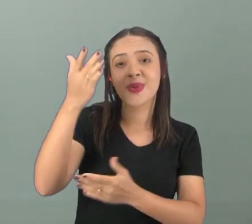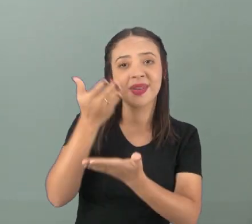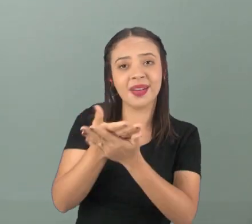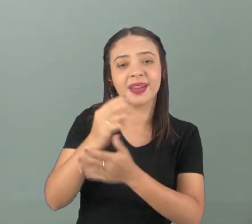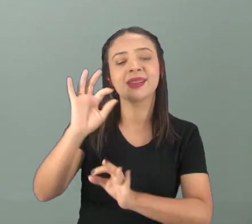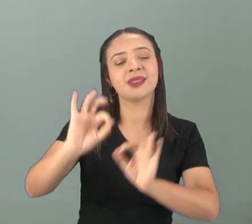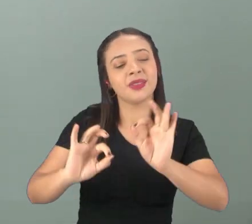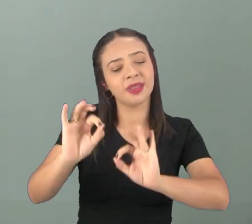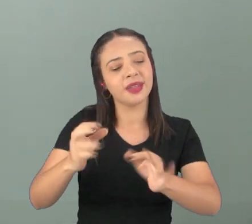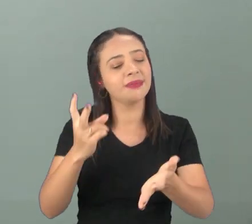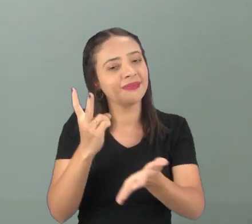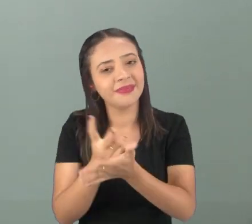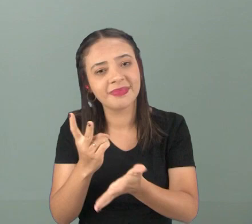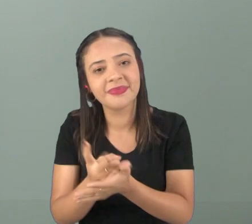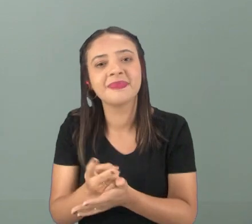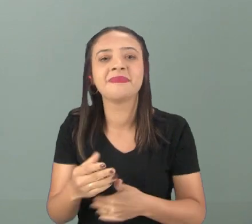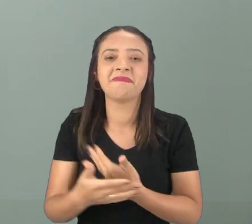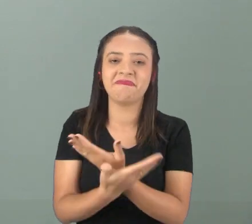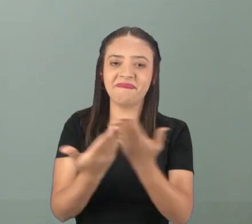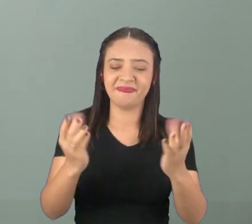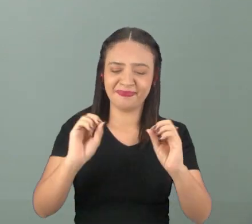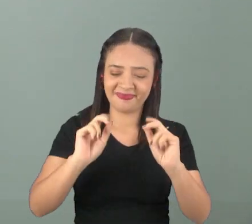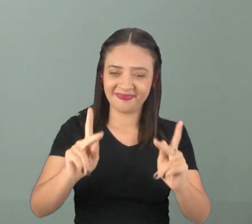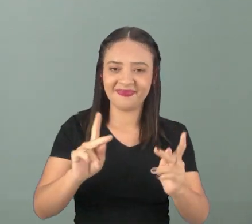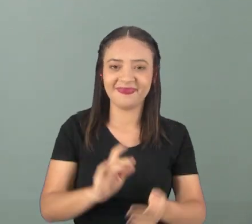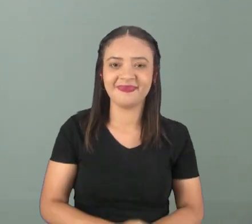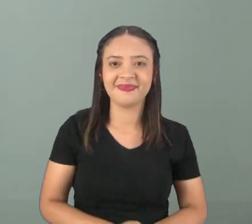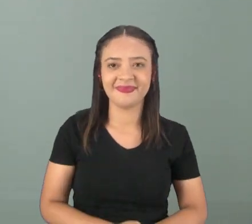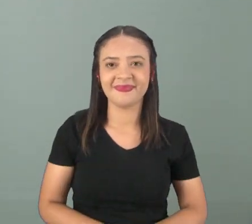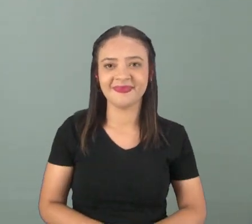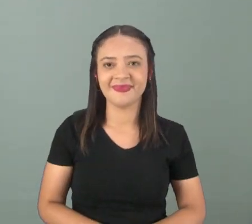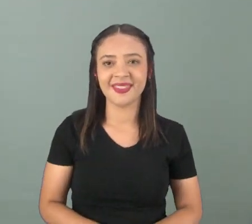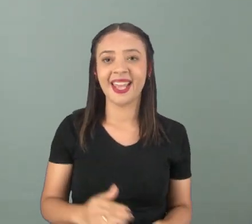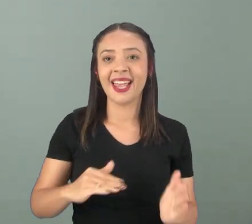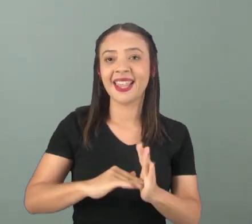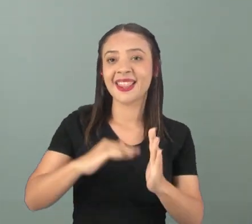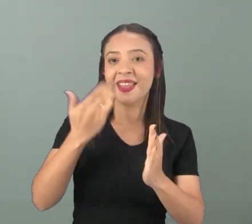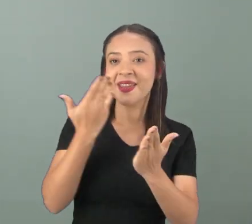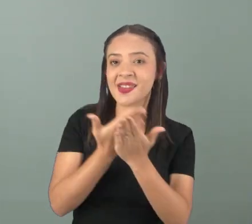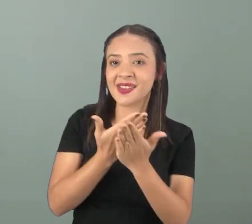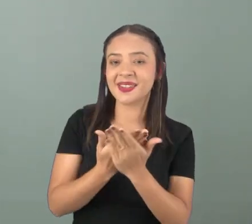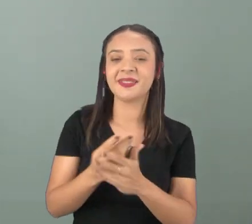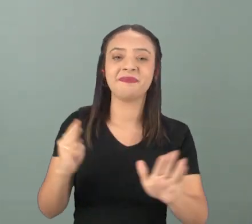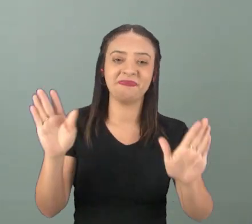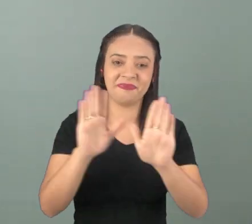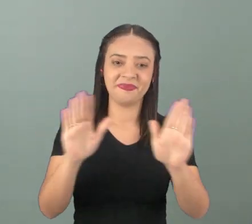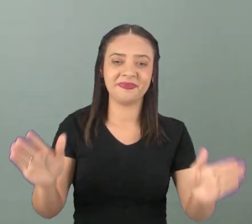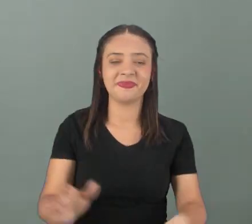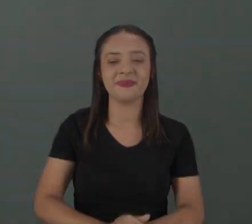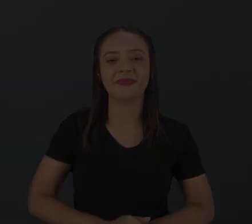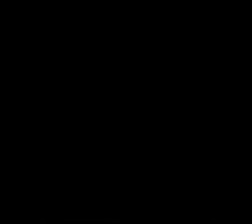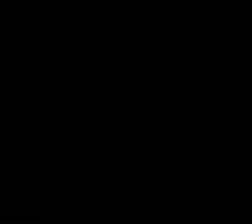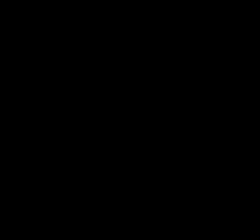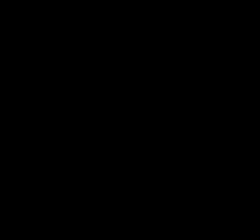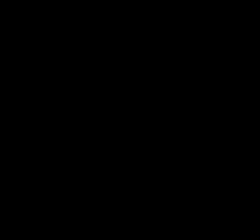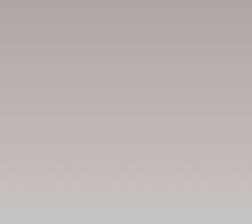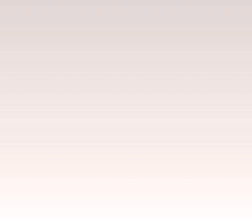outras que a gente tem organizado para vocês aí com carinho, tá bom? E eu aguardo vocês na próxima aula. Tchau, tchau!